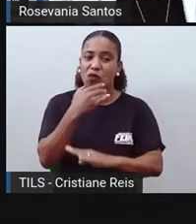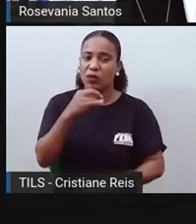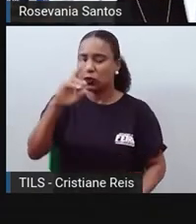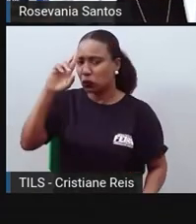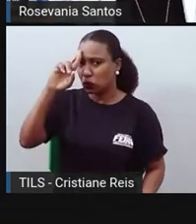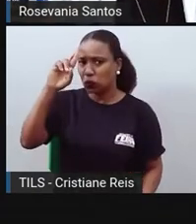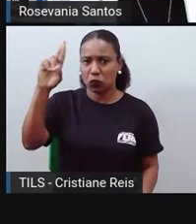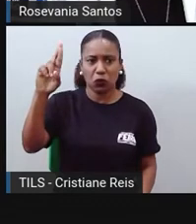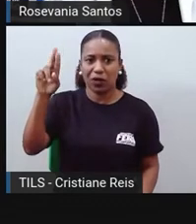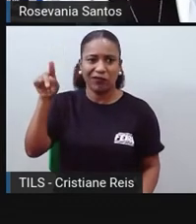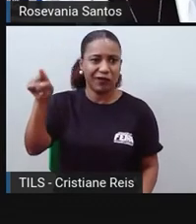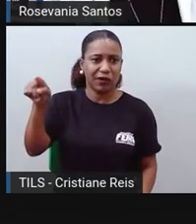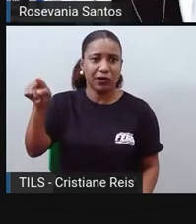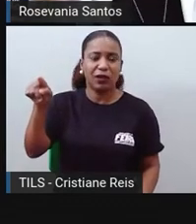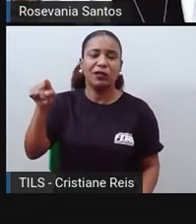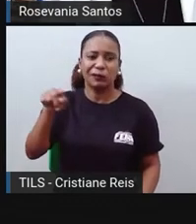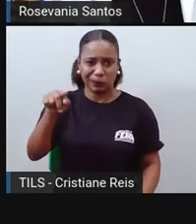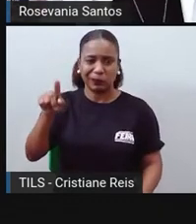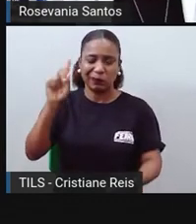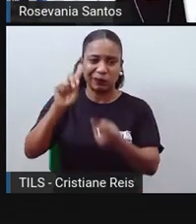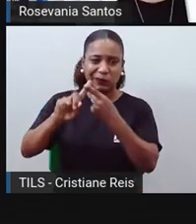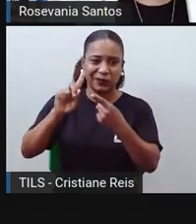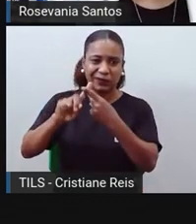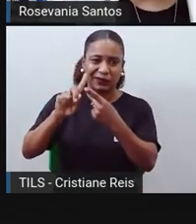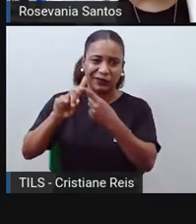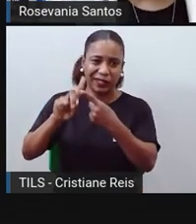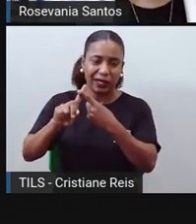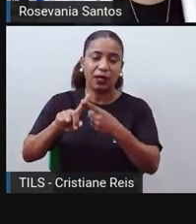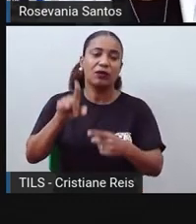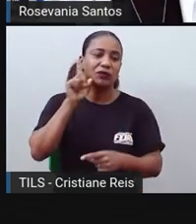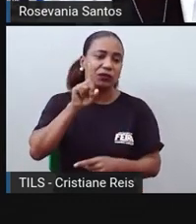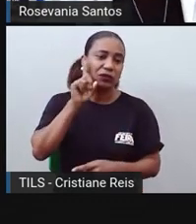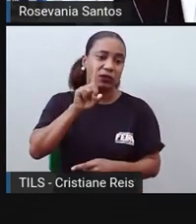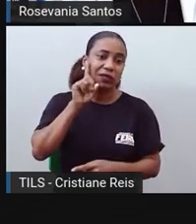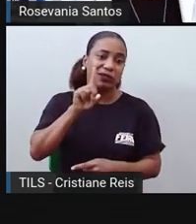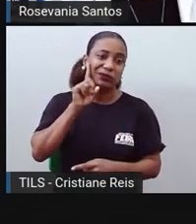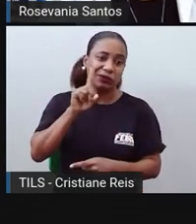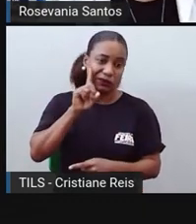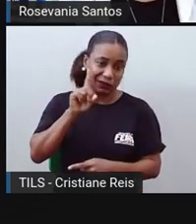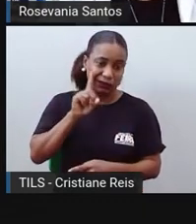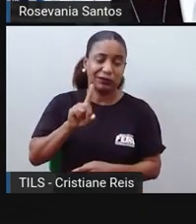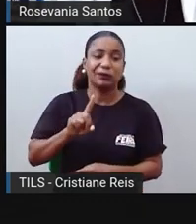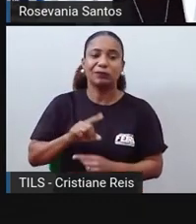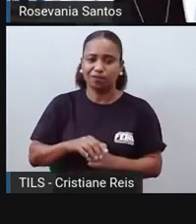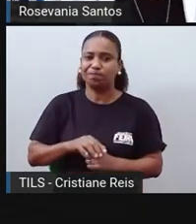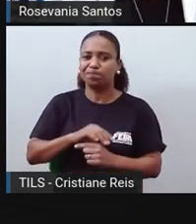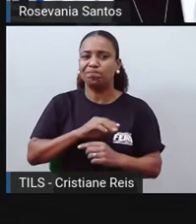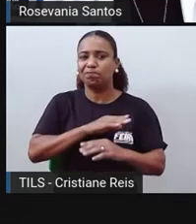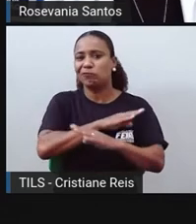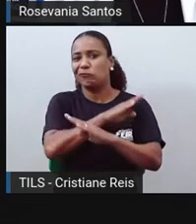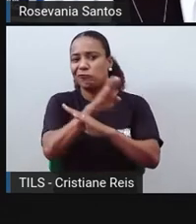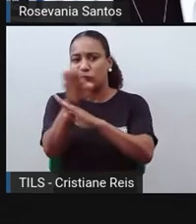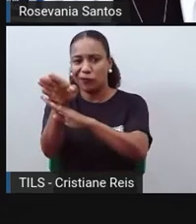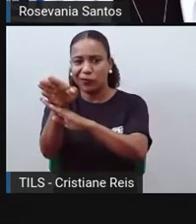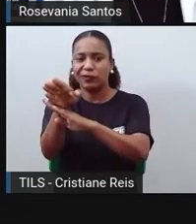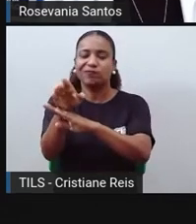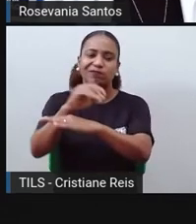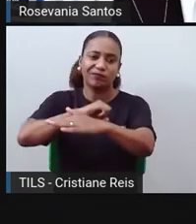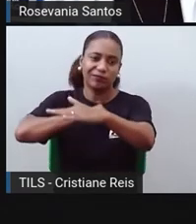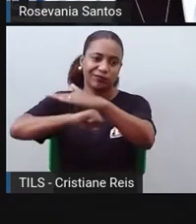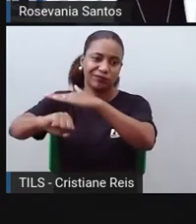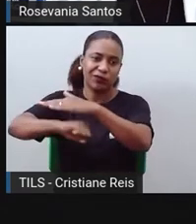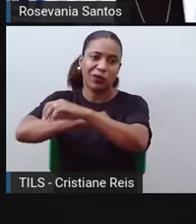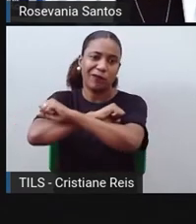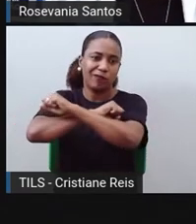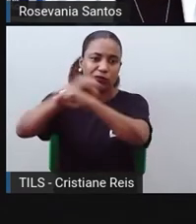depois, né, da morte de Osama Bin Laden, assumiu aí o Afeganistão, ficou esse tempo todo, e agora os talibãs,